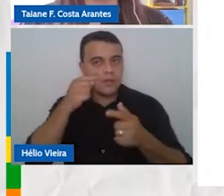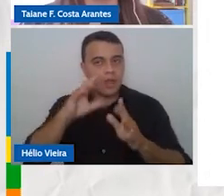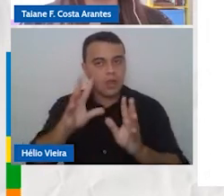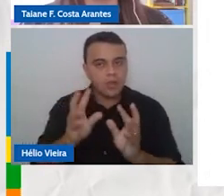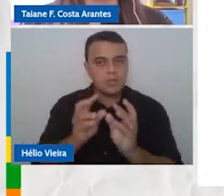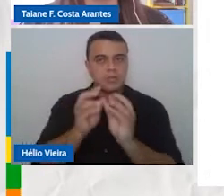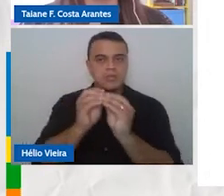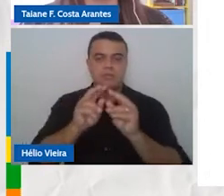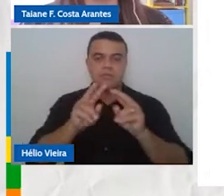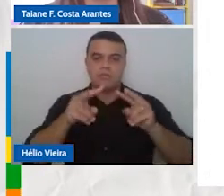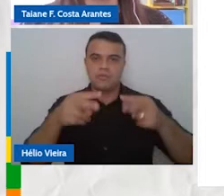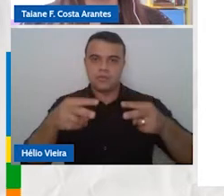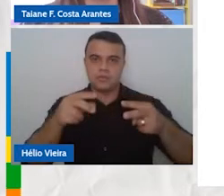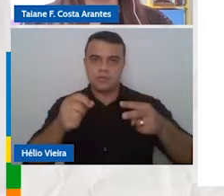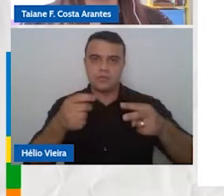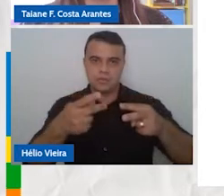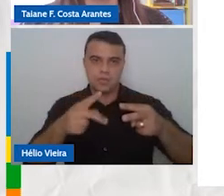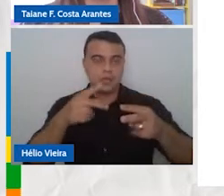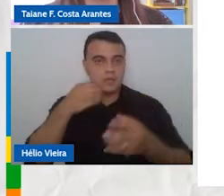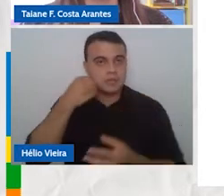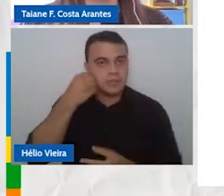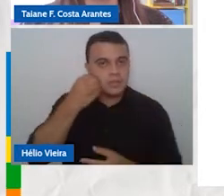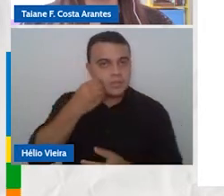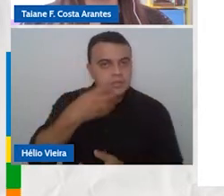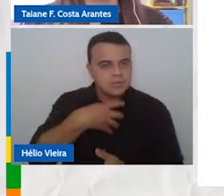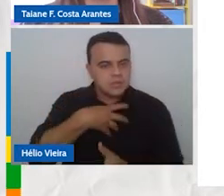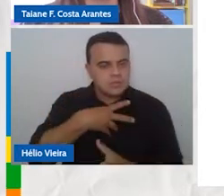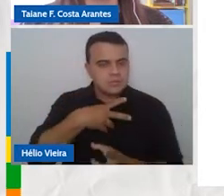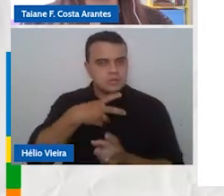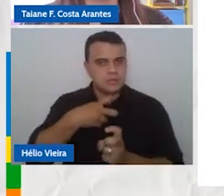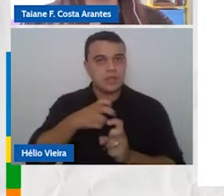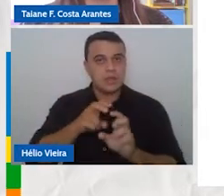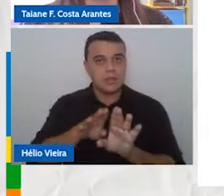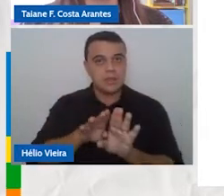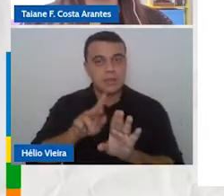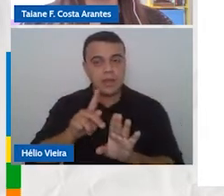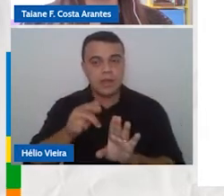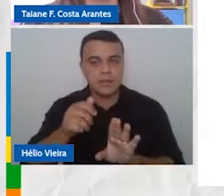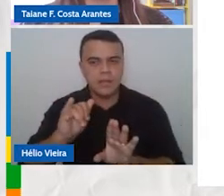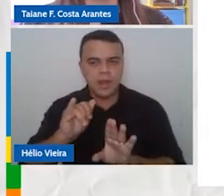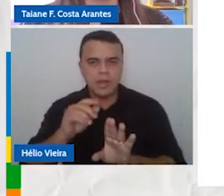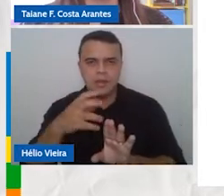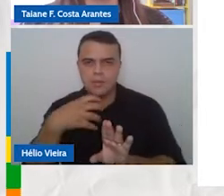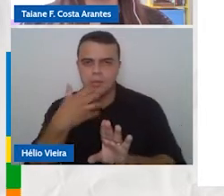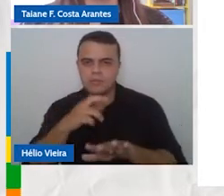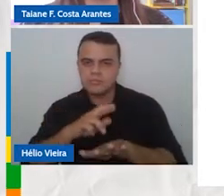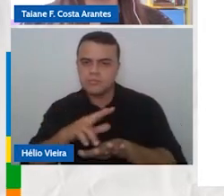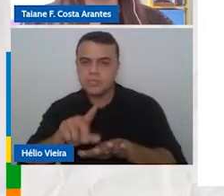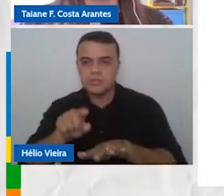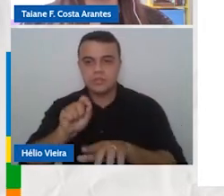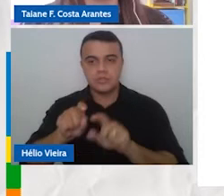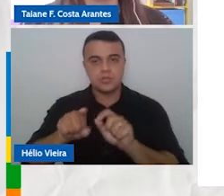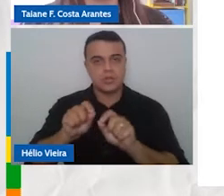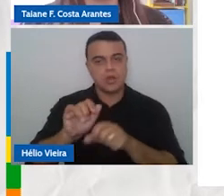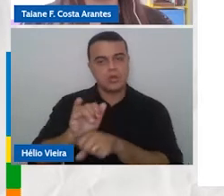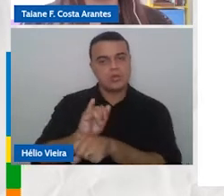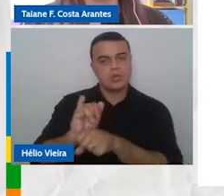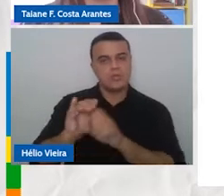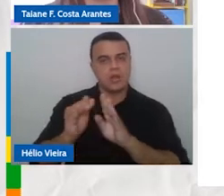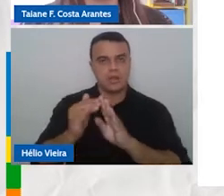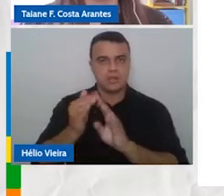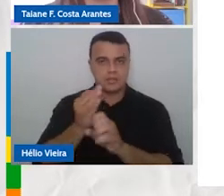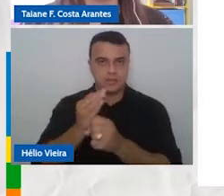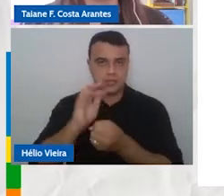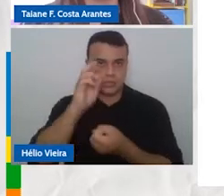complementação visual da experimentação sinestésica e playlist de conteúdos selecionados do YouTube da Casa Fiat